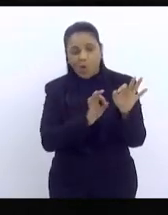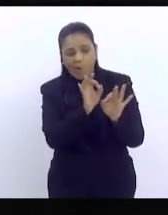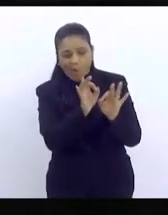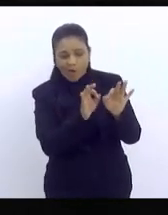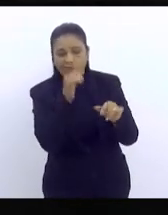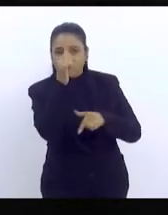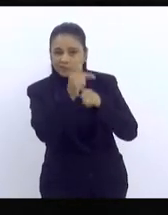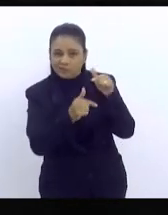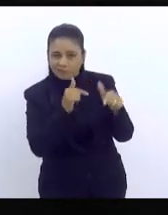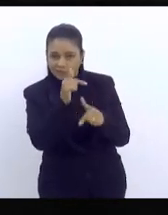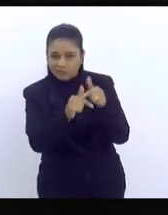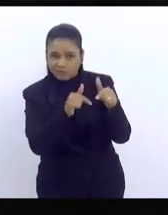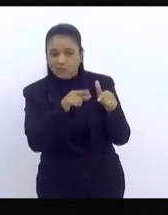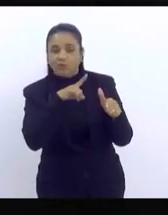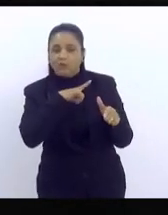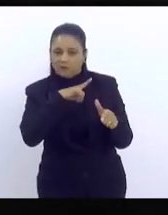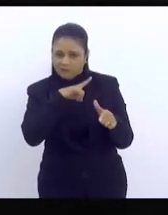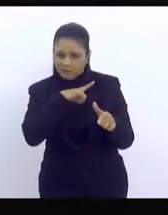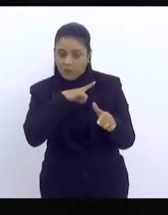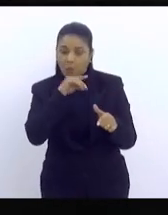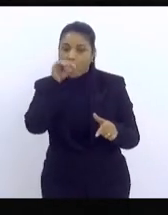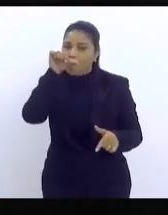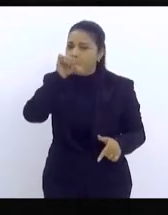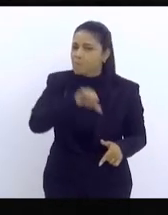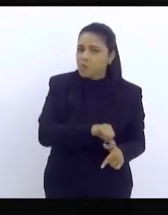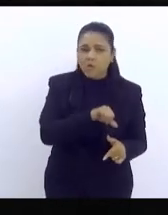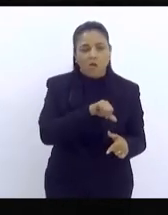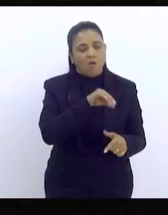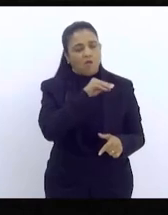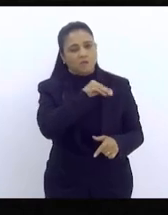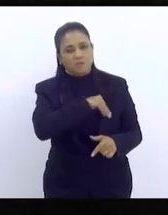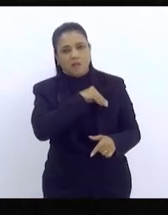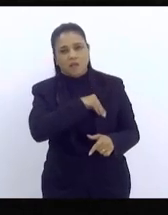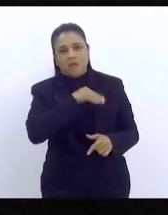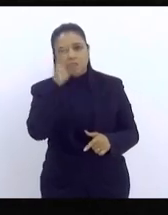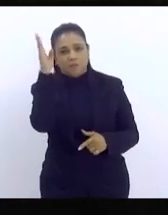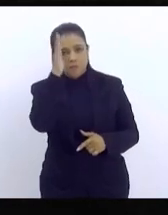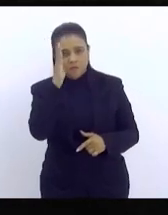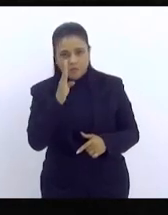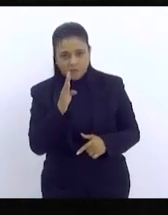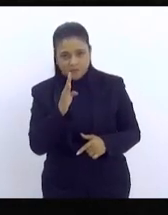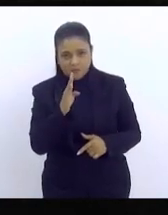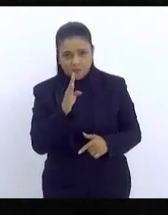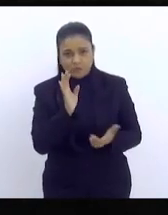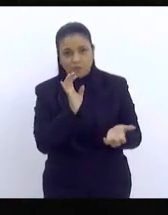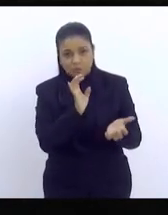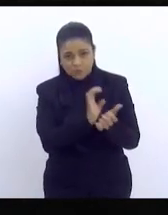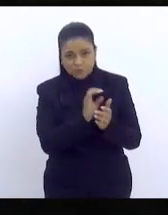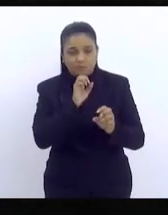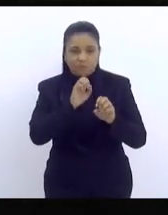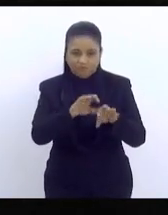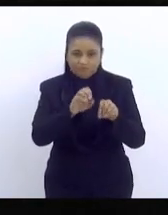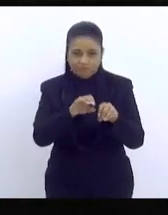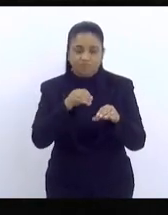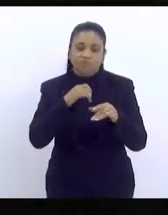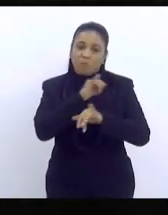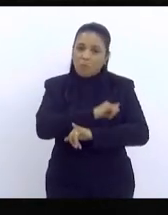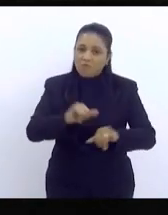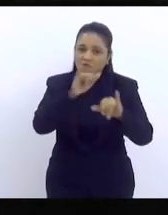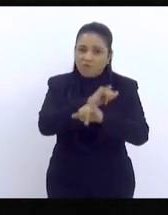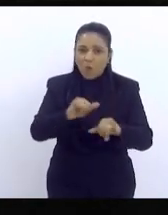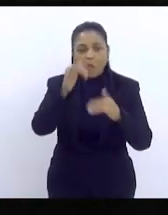trabalhadores e trabalhadores que tem o pior salário do Brasil fica aqui nossos informes agradeço